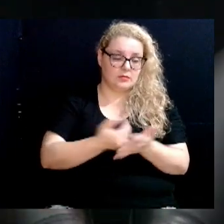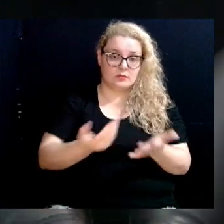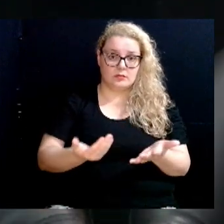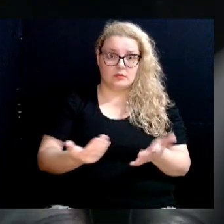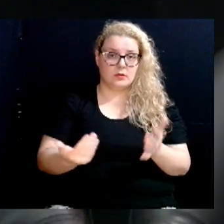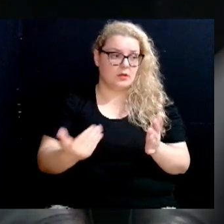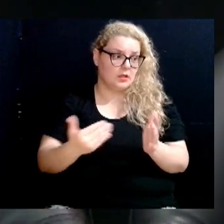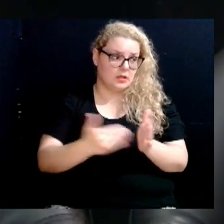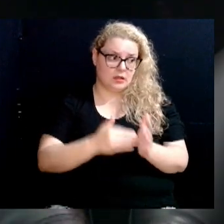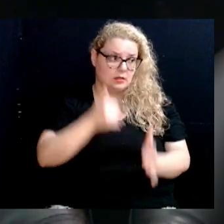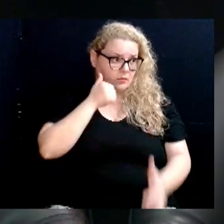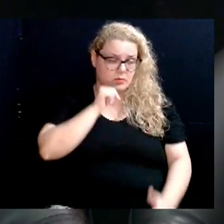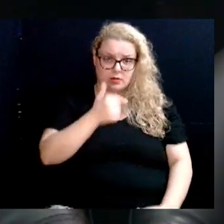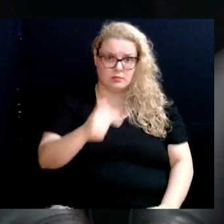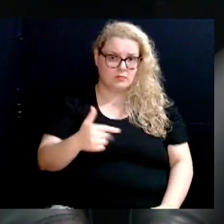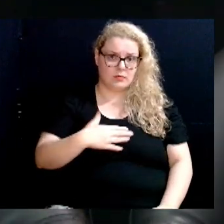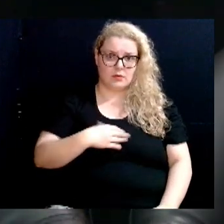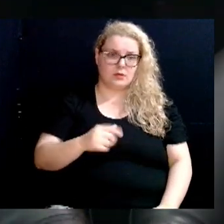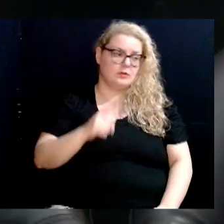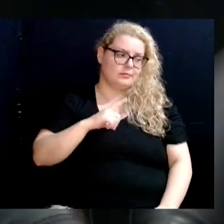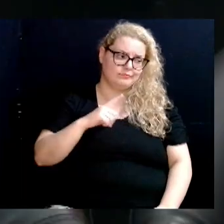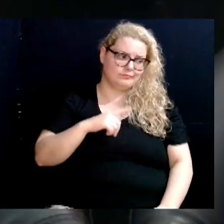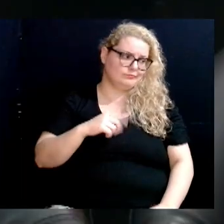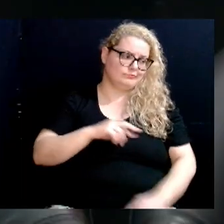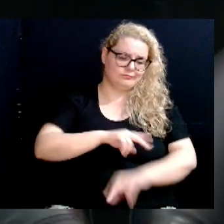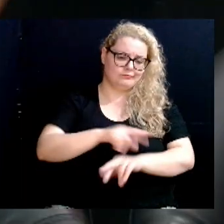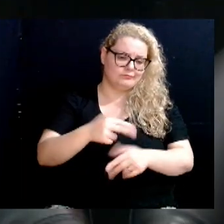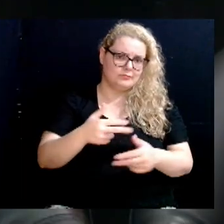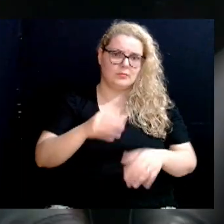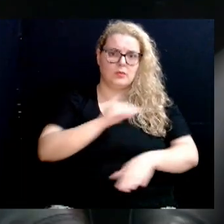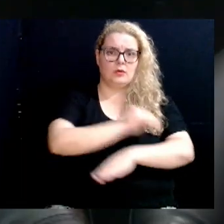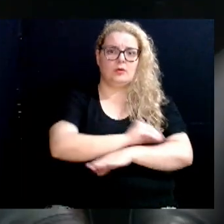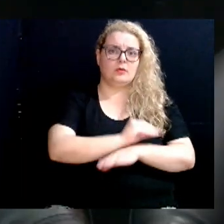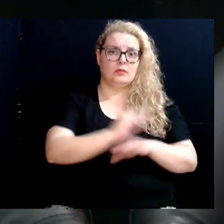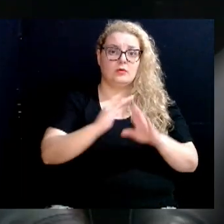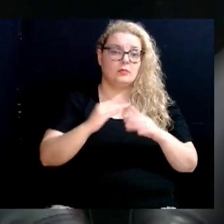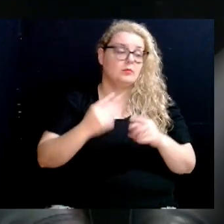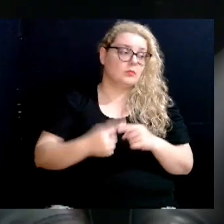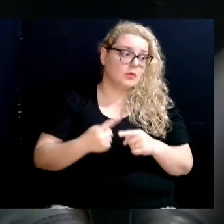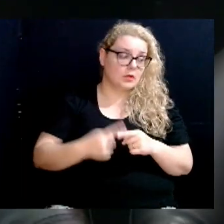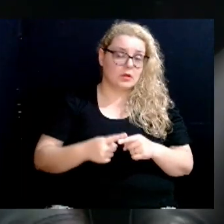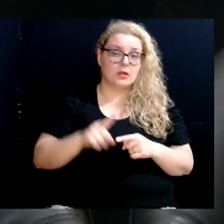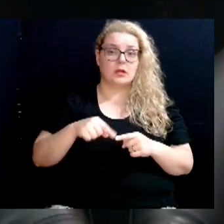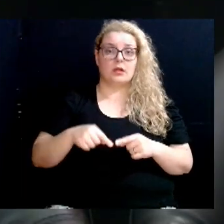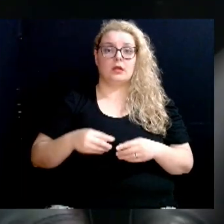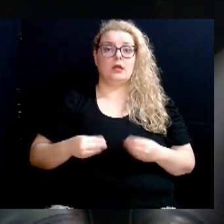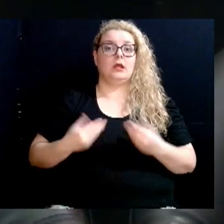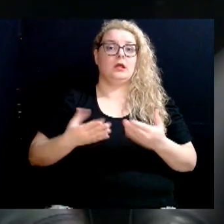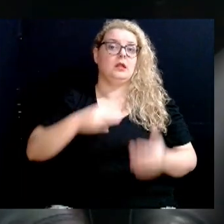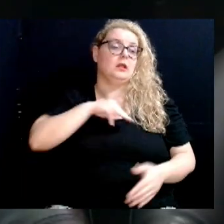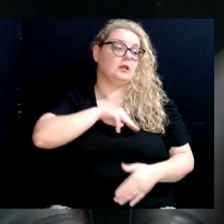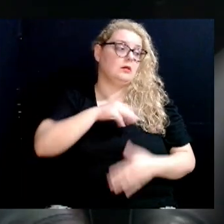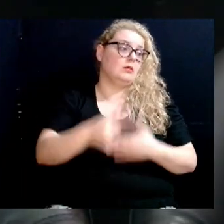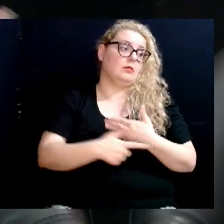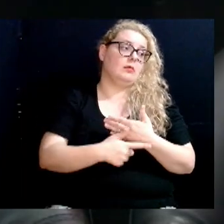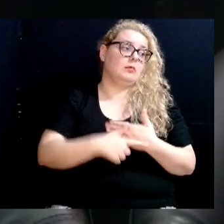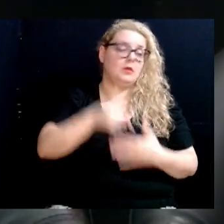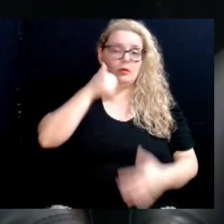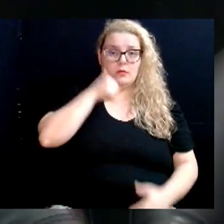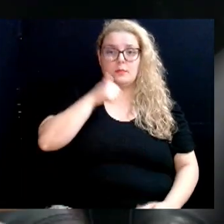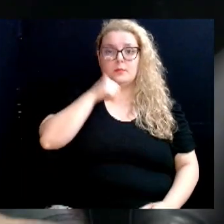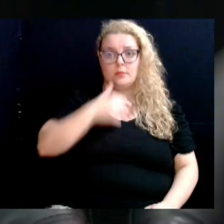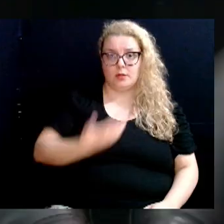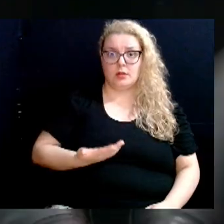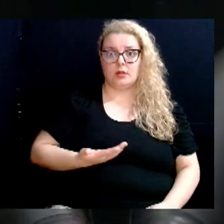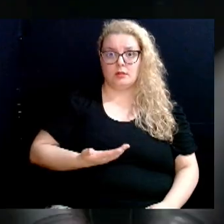filhos, ainda têm essa demanda de cuidar da casa, porque isso é muito atribuído ao papel feminino. Então, claro, a gente